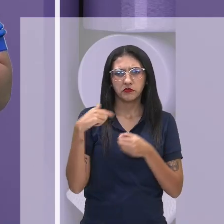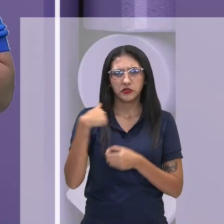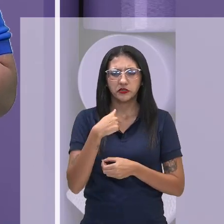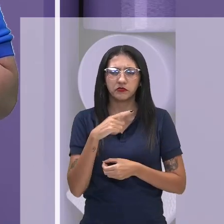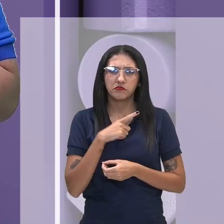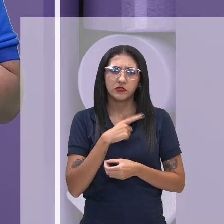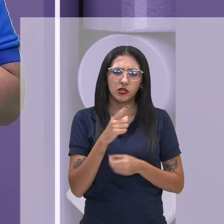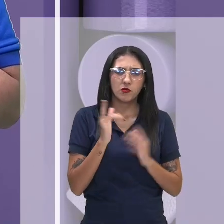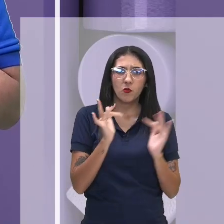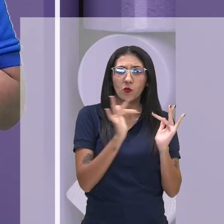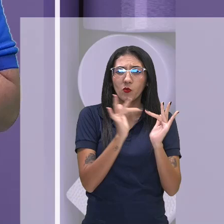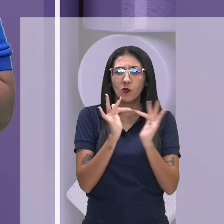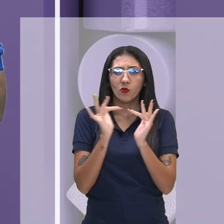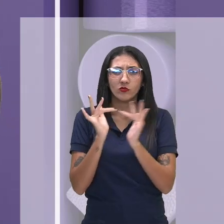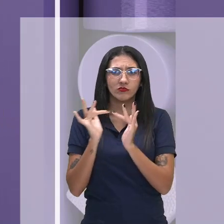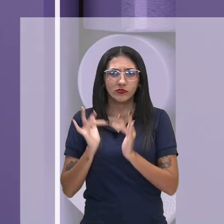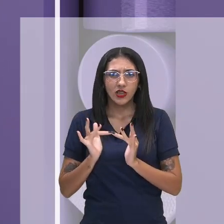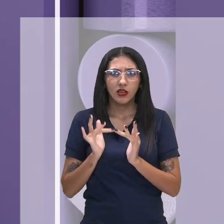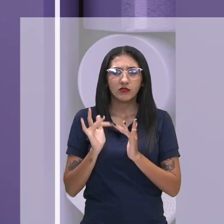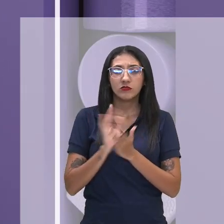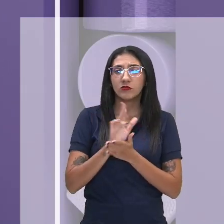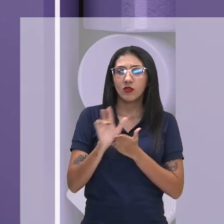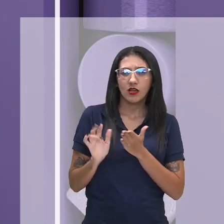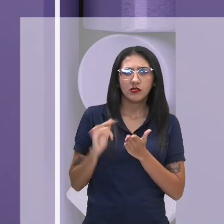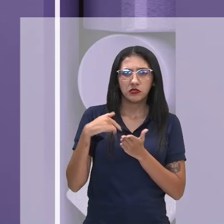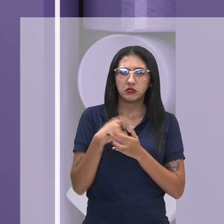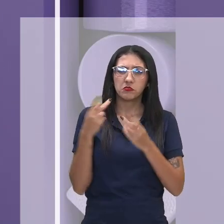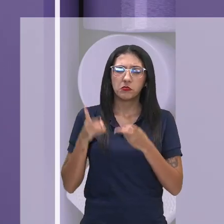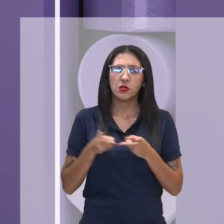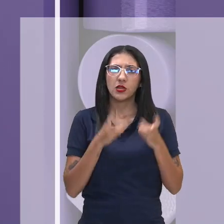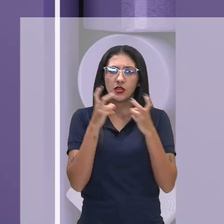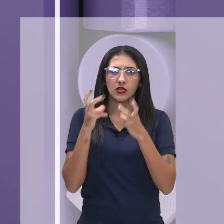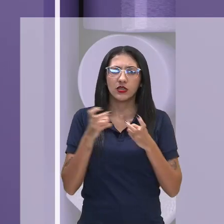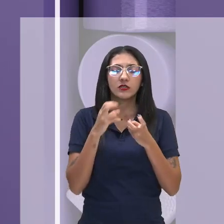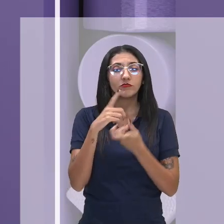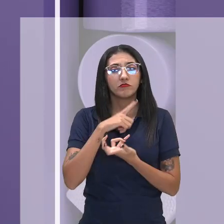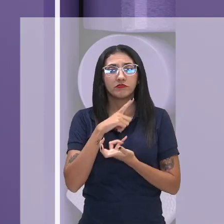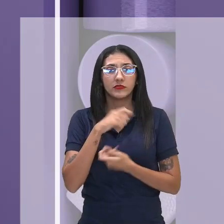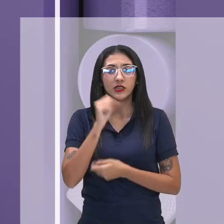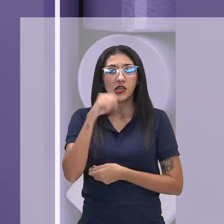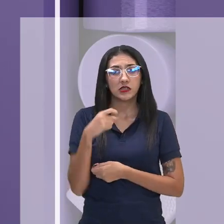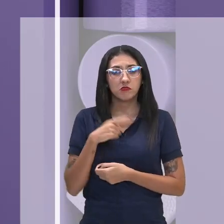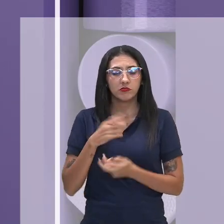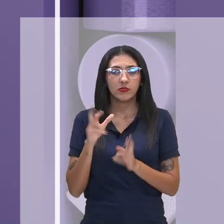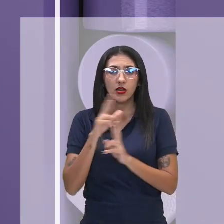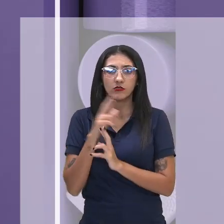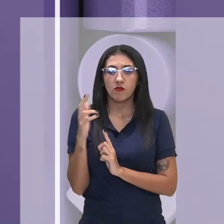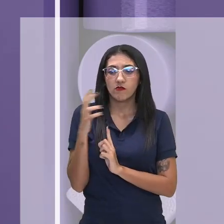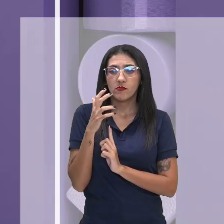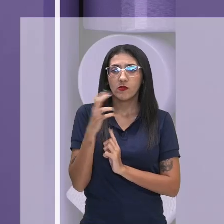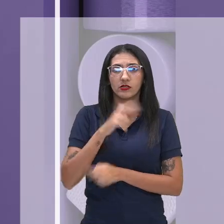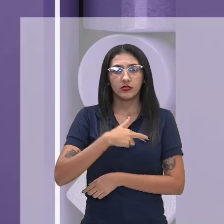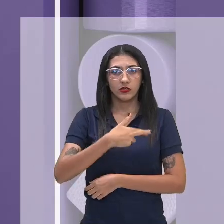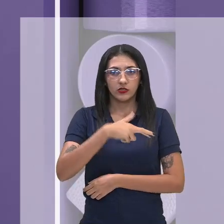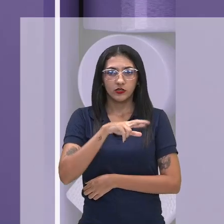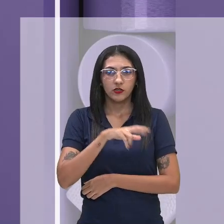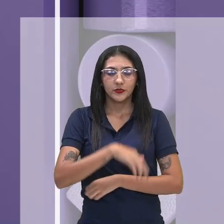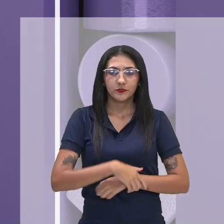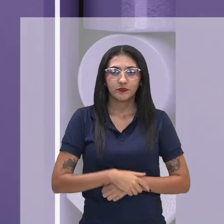vilas, das nossas comunidades, nós sentimos essa presença religiosa e ela, de certa